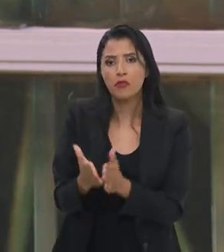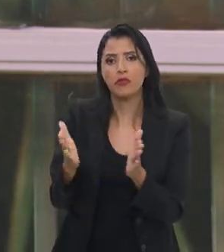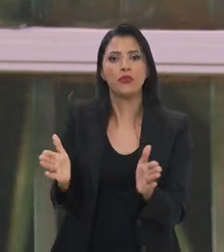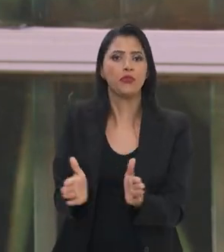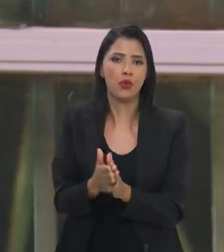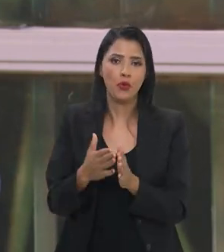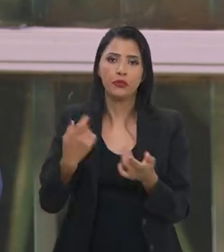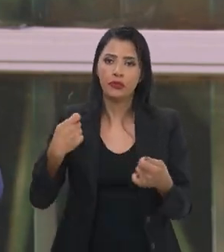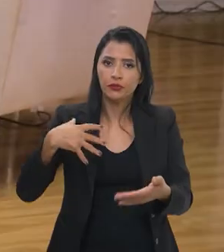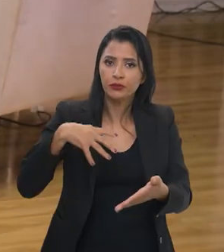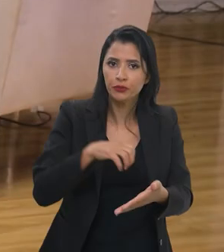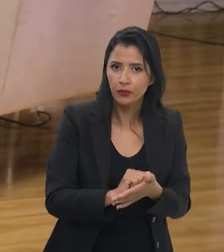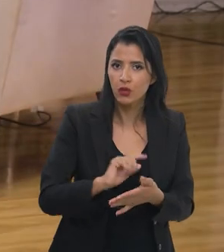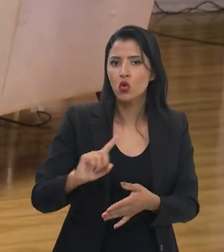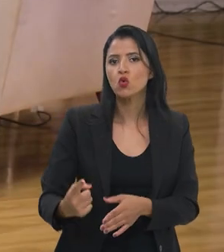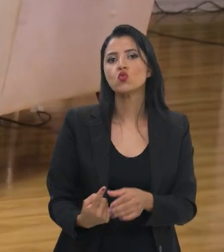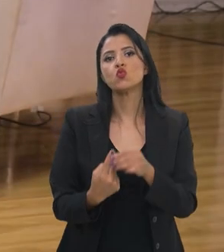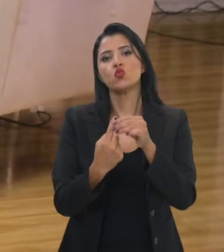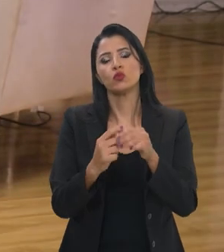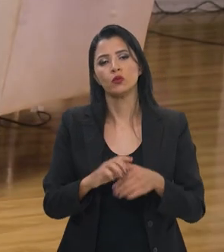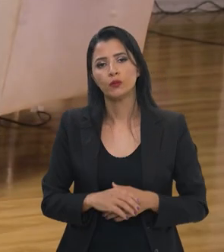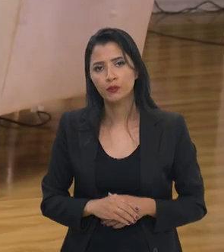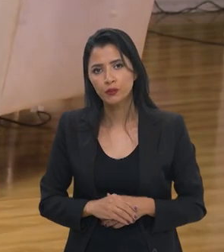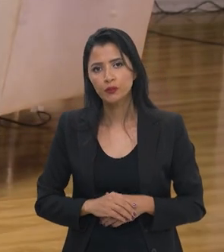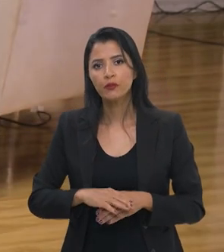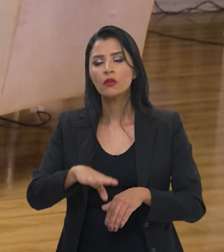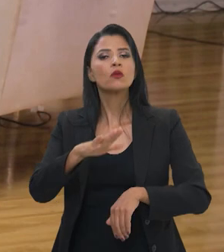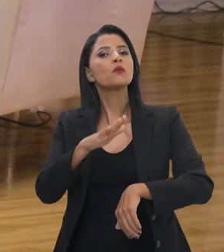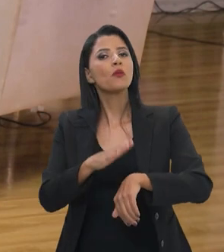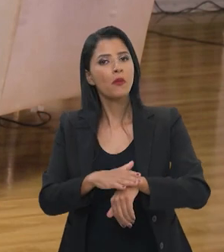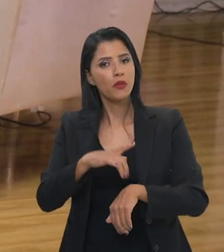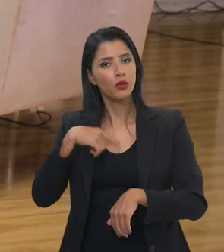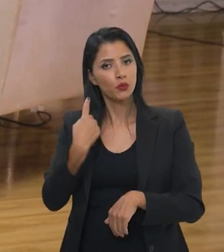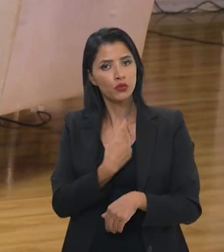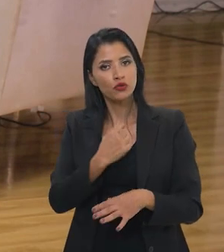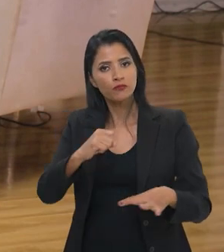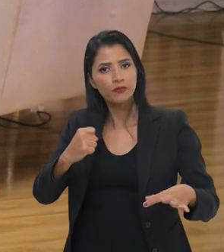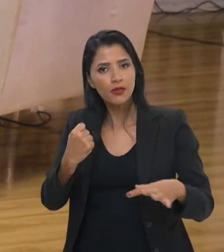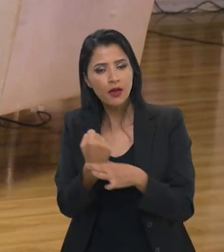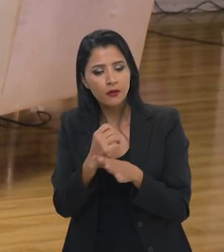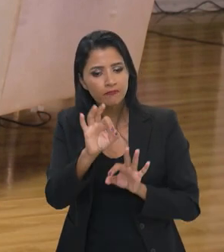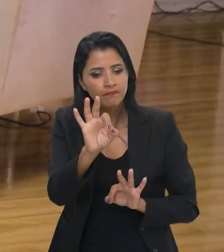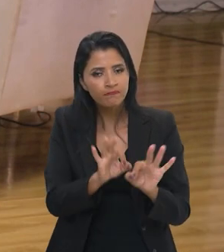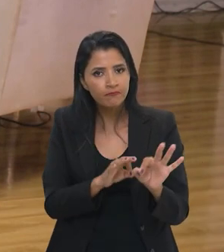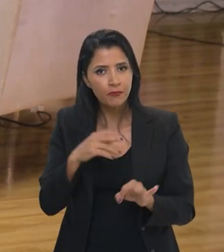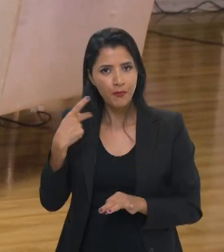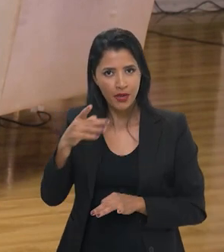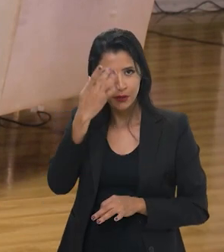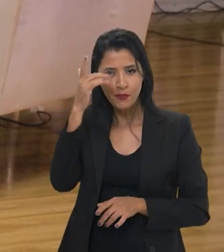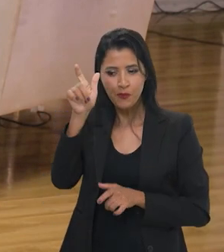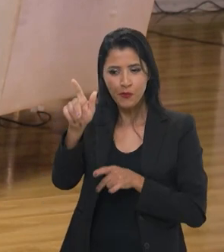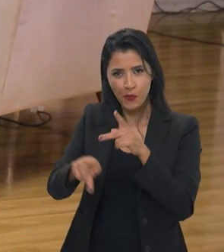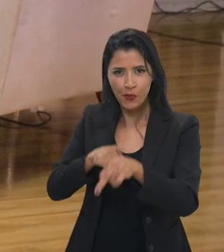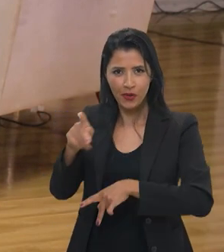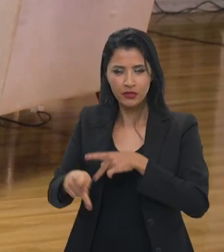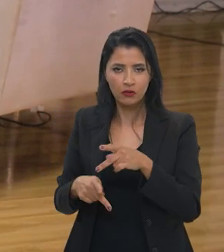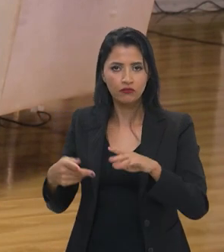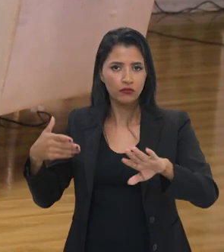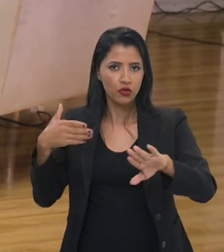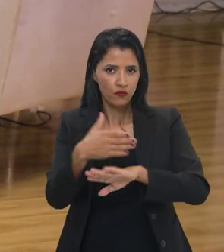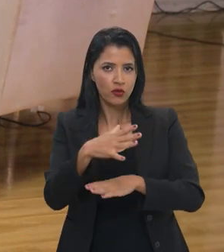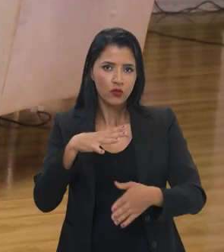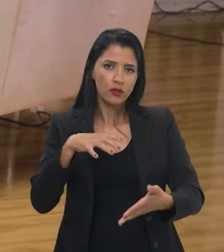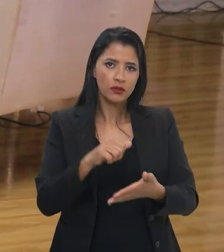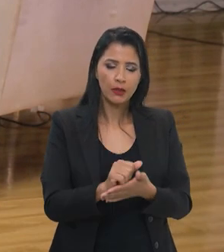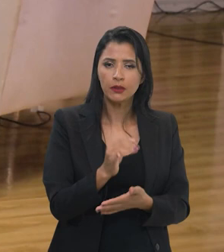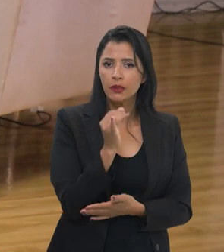Ou seja no cadastro único então quando a gente garante ali um plano para esta população a gente